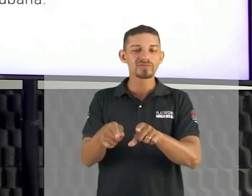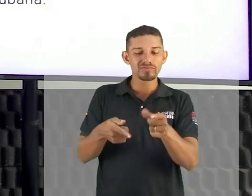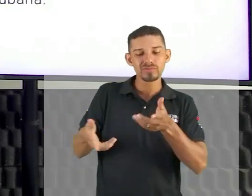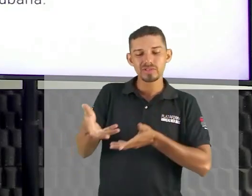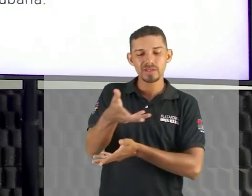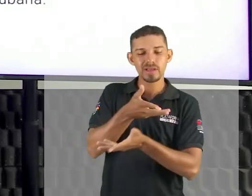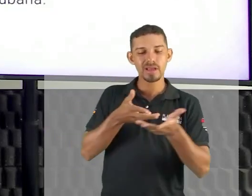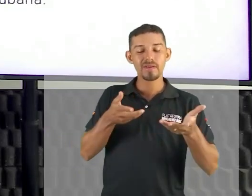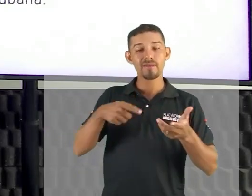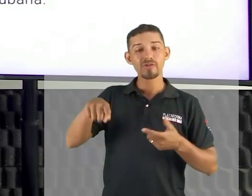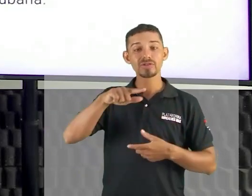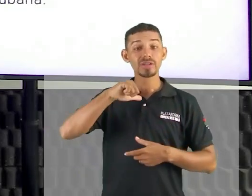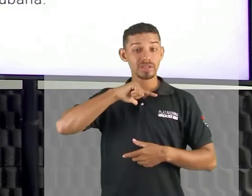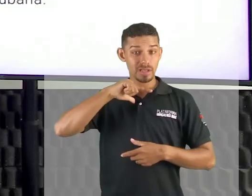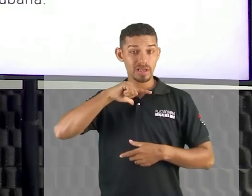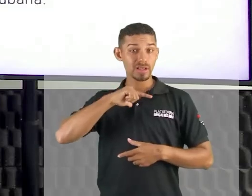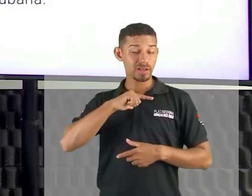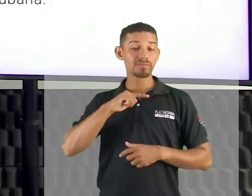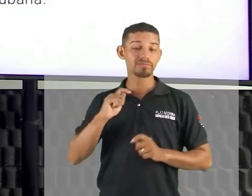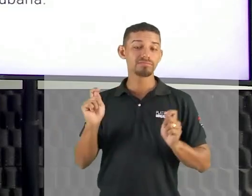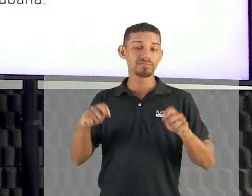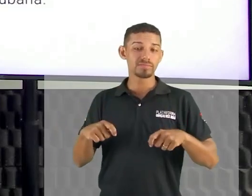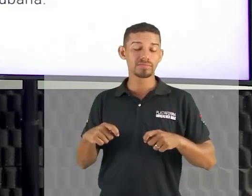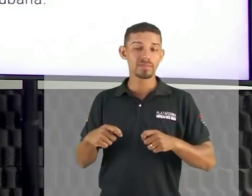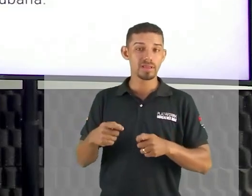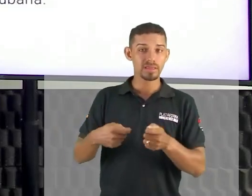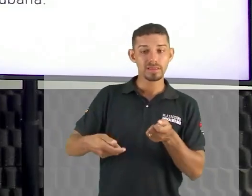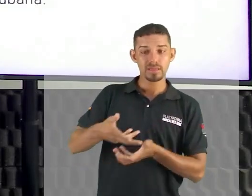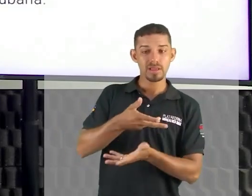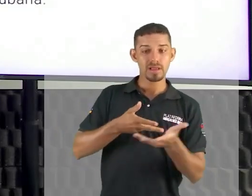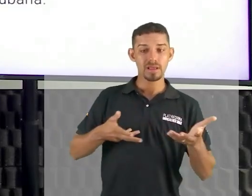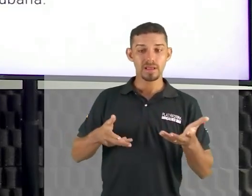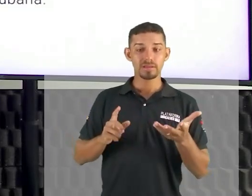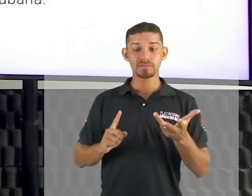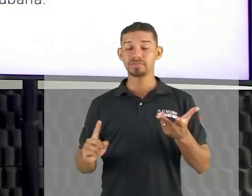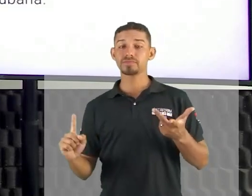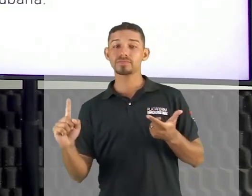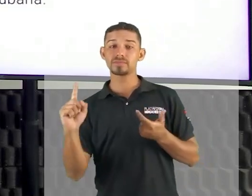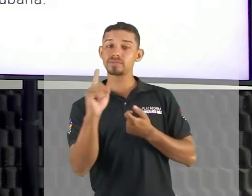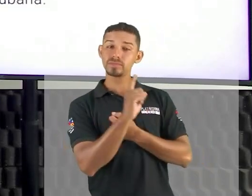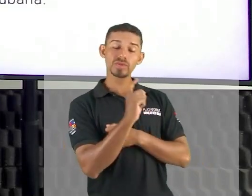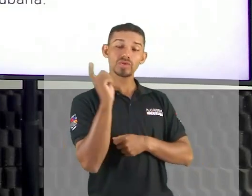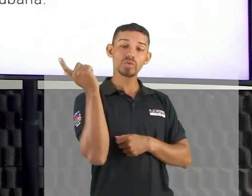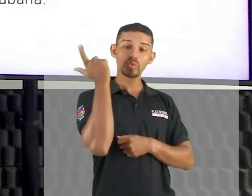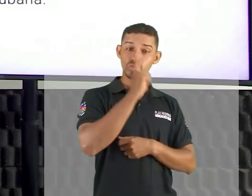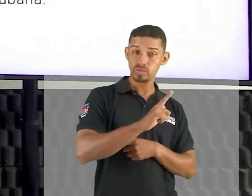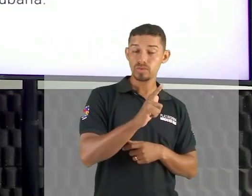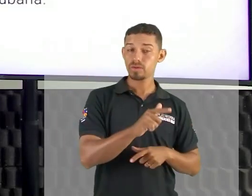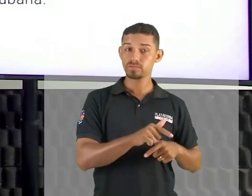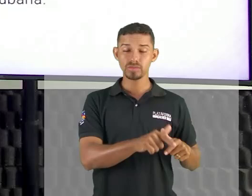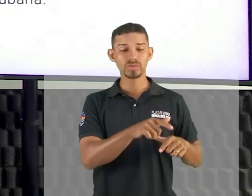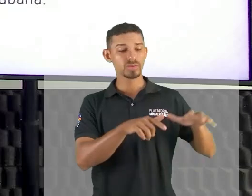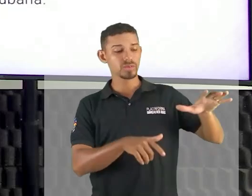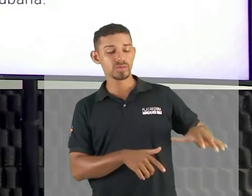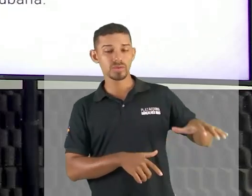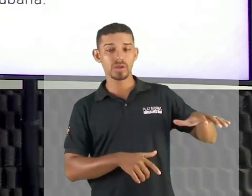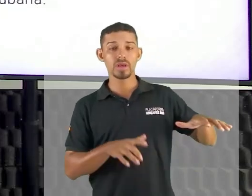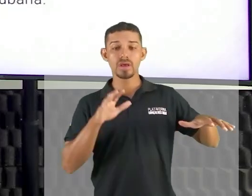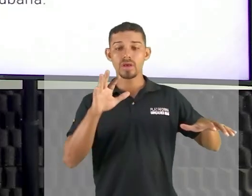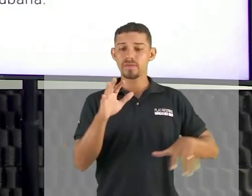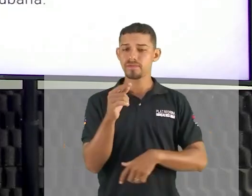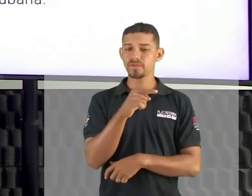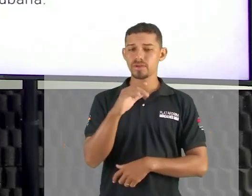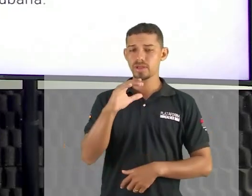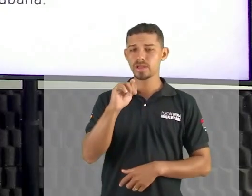porque você tem também a permanência ao longo do tempo de uma figura emblemática, que era Fidel Castro,